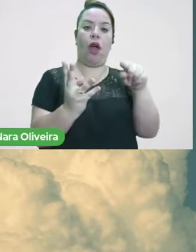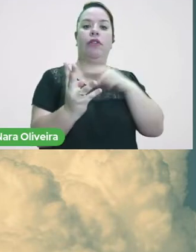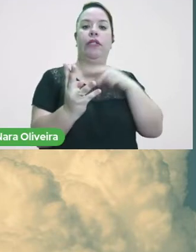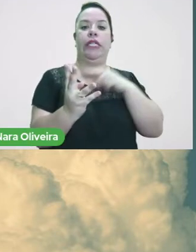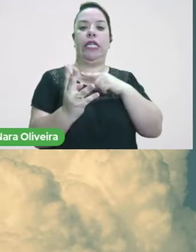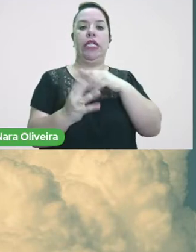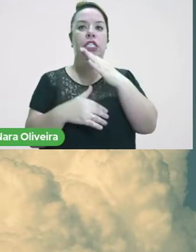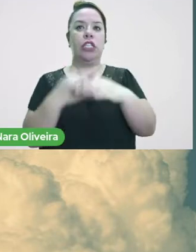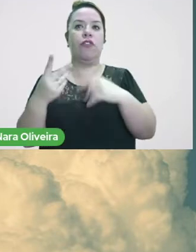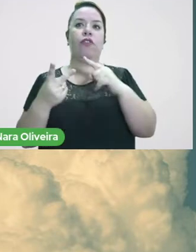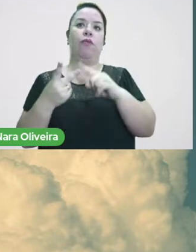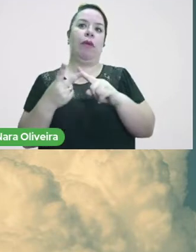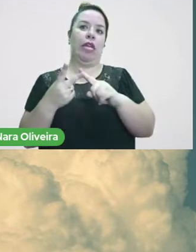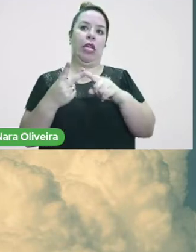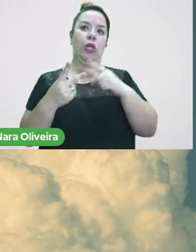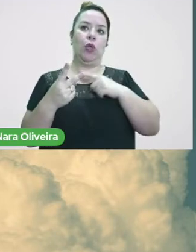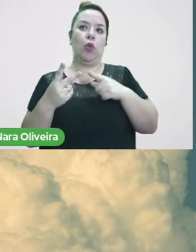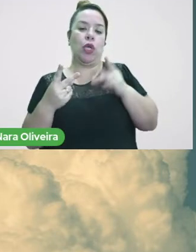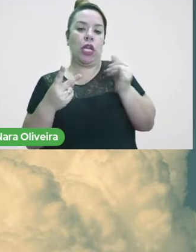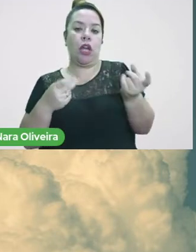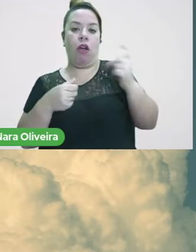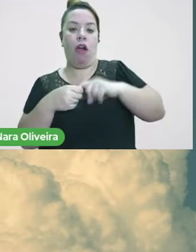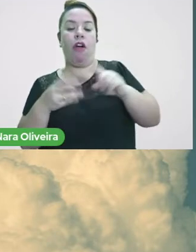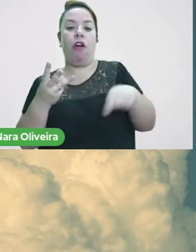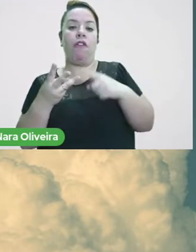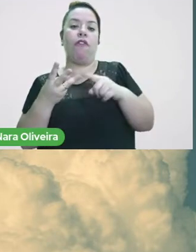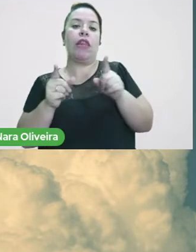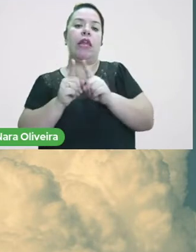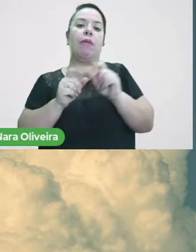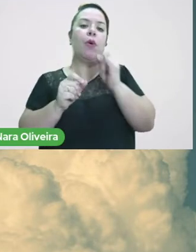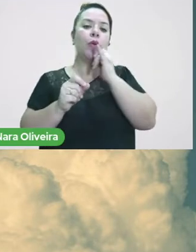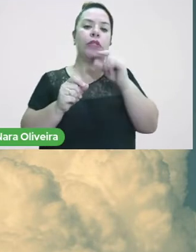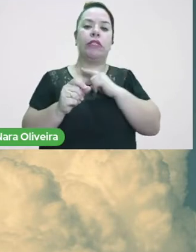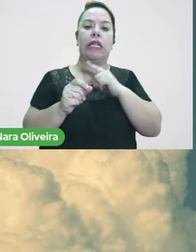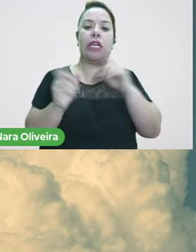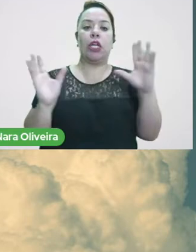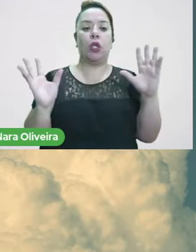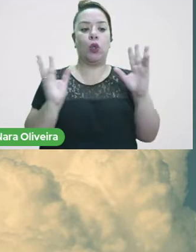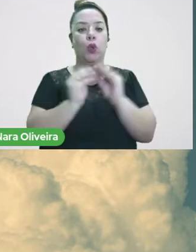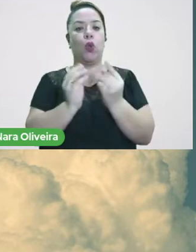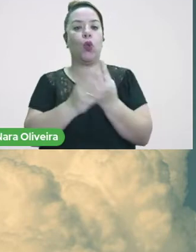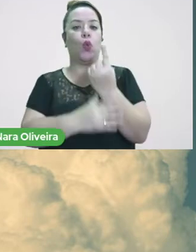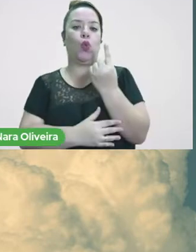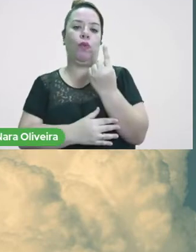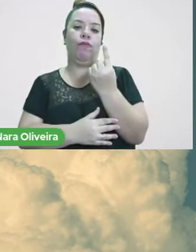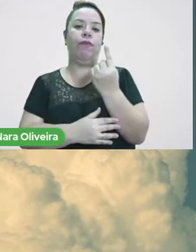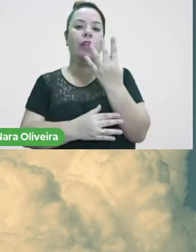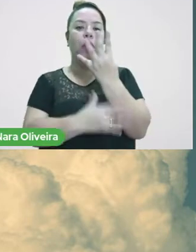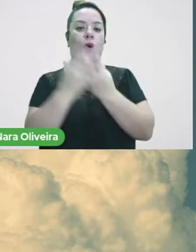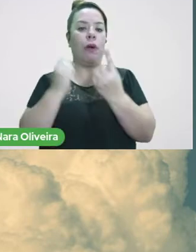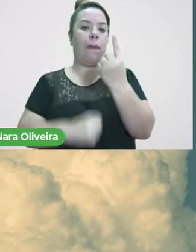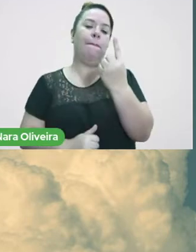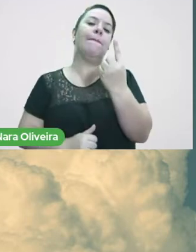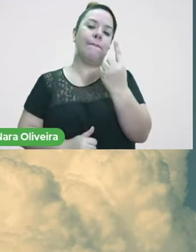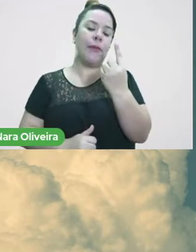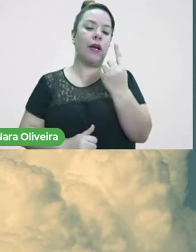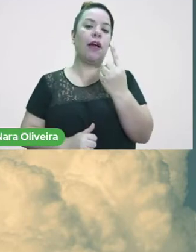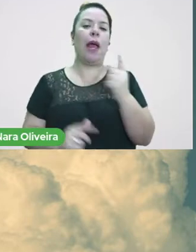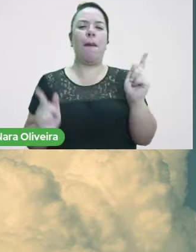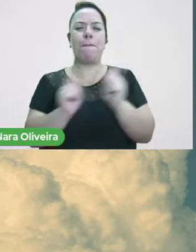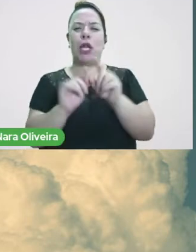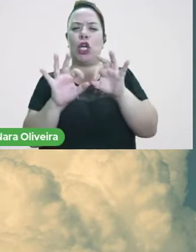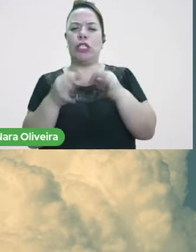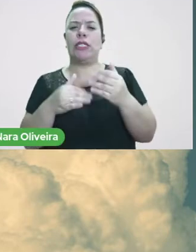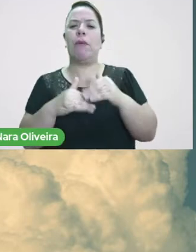em dev, eles meio que se juntam em um só, tá? Então, é um pouco menor, mais simples e tudo,